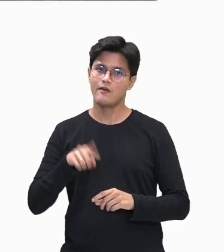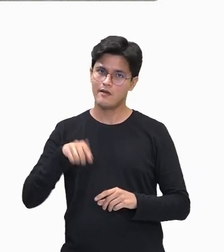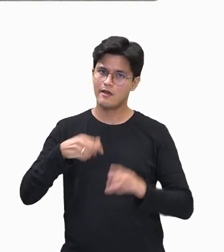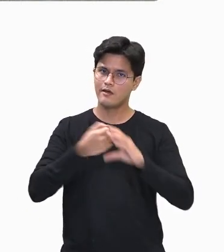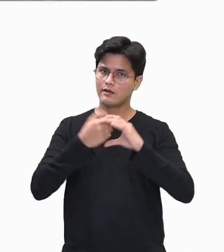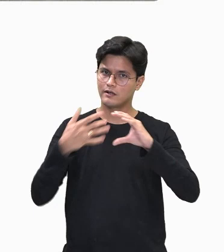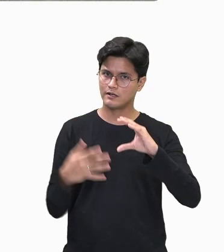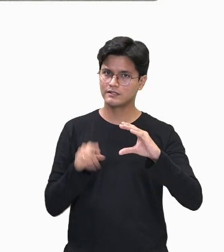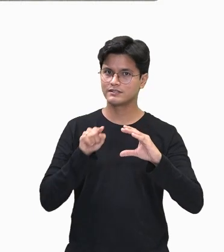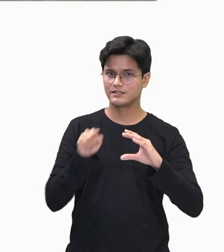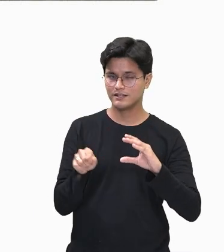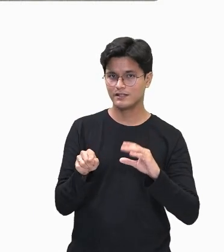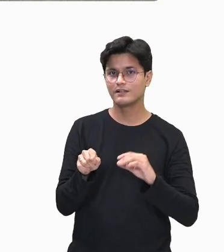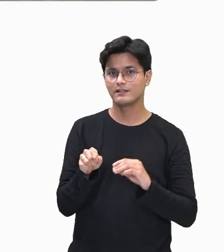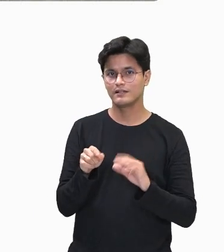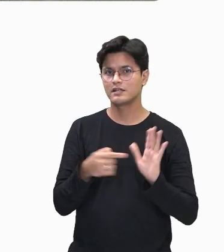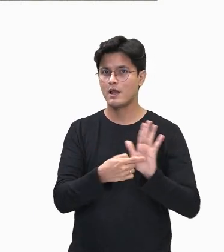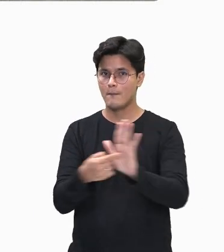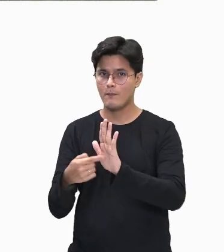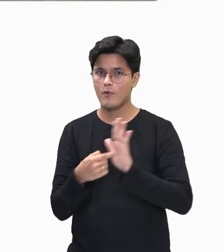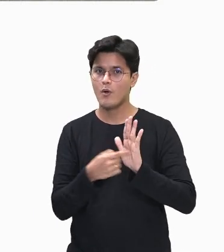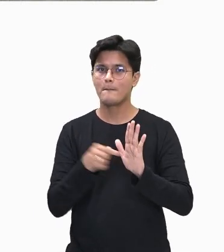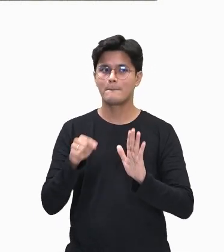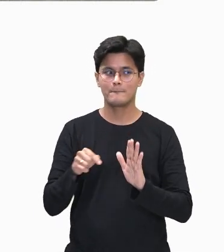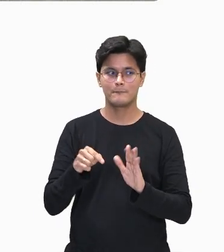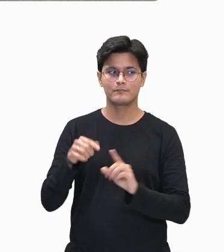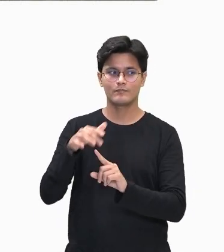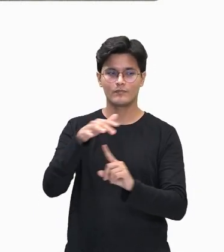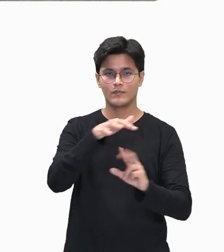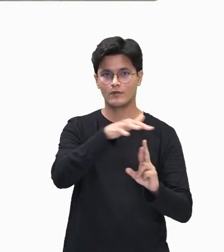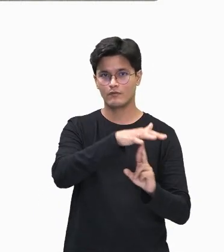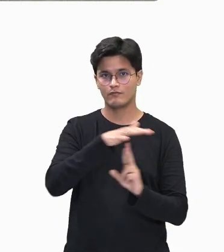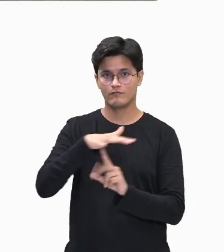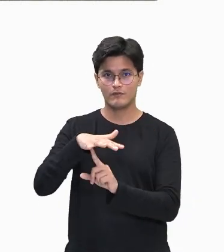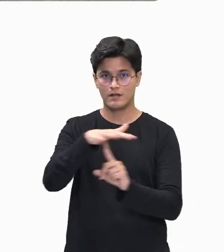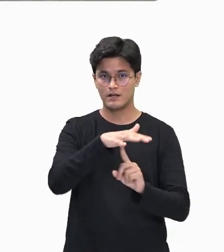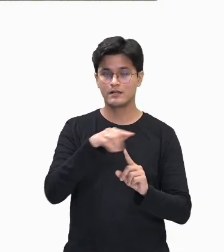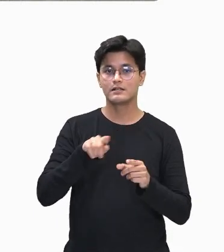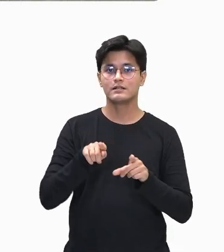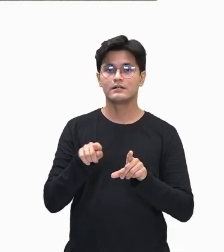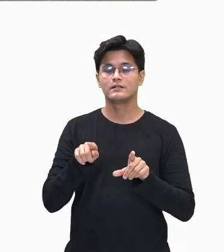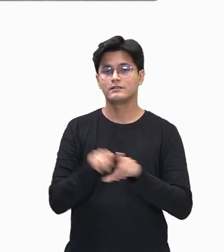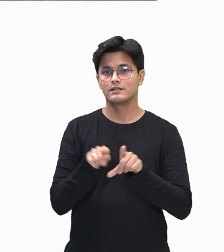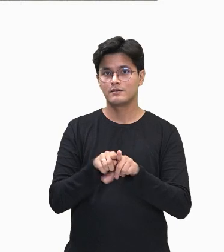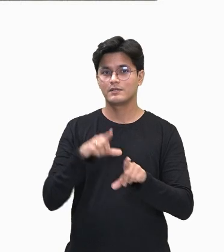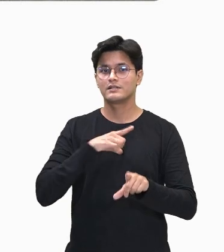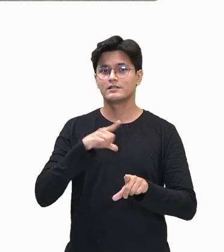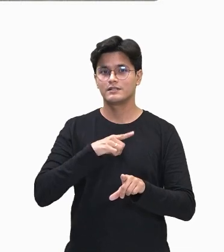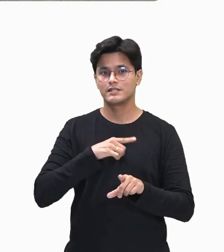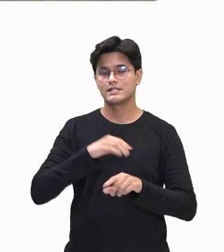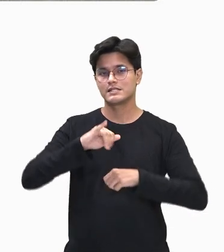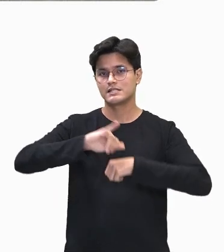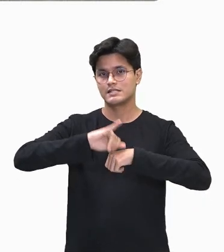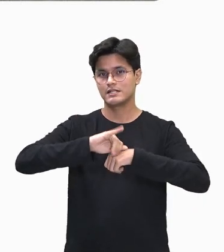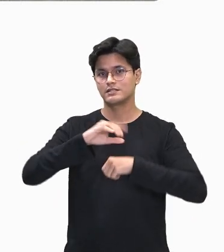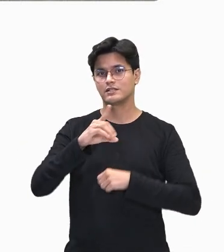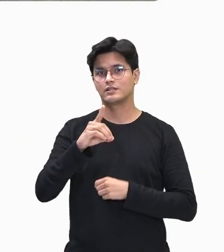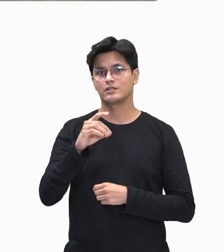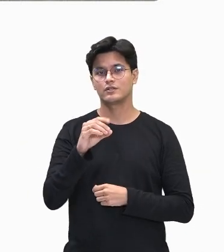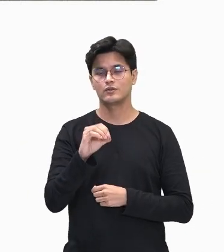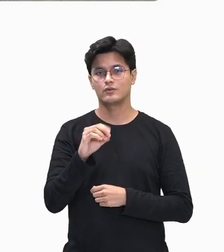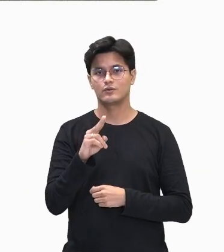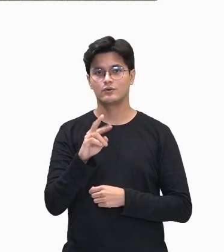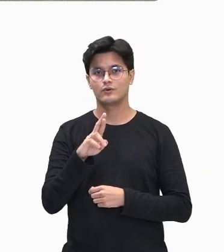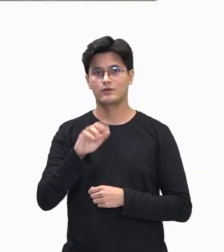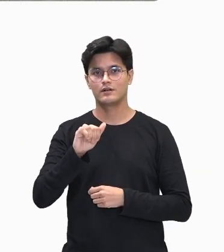dessa feira lá de Caruaru. E aí nós temos a cidade de Dourado, no Mato Grosso do Sul, Juiz de